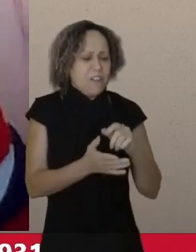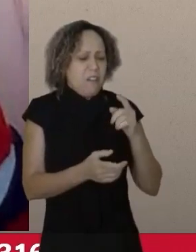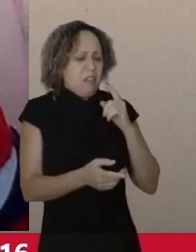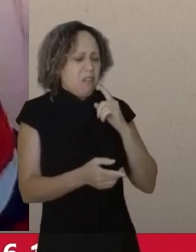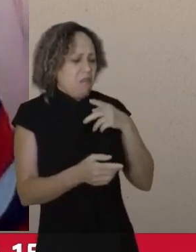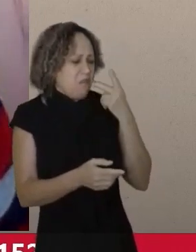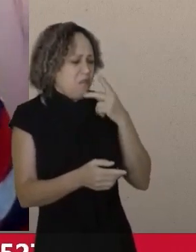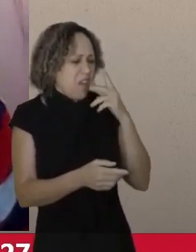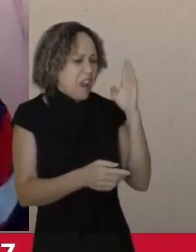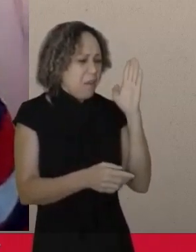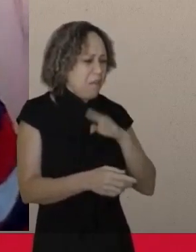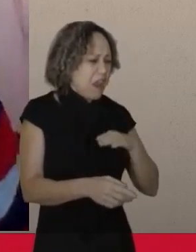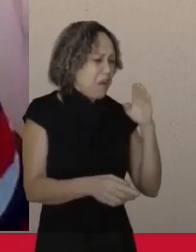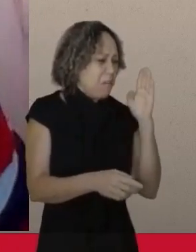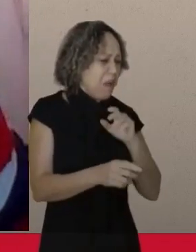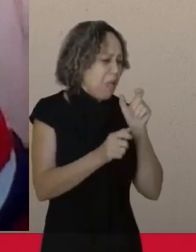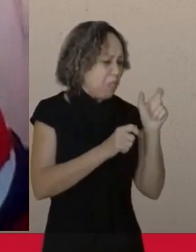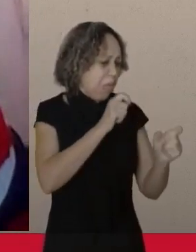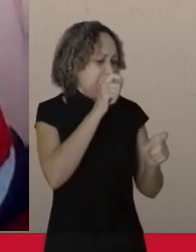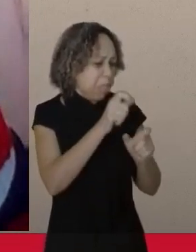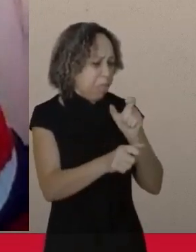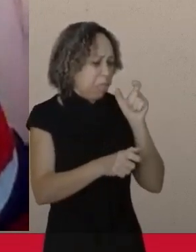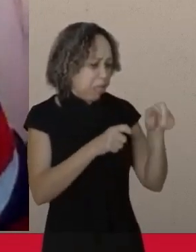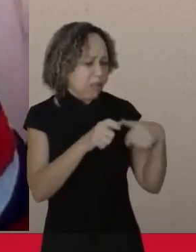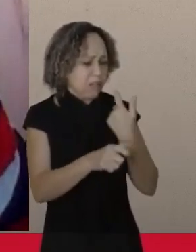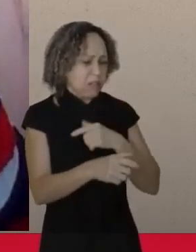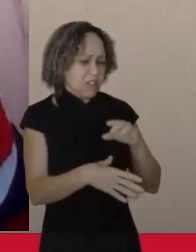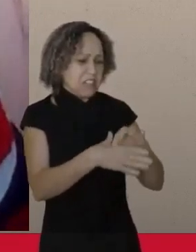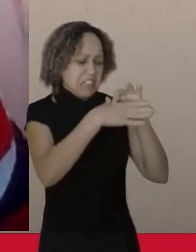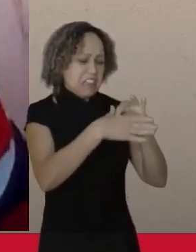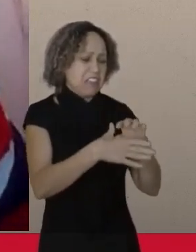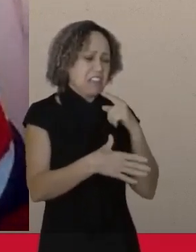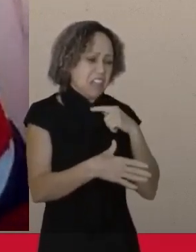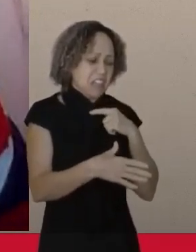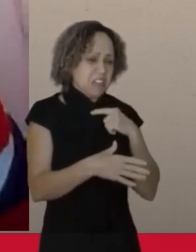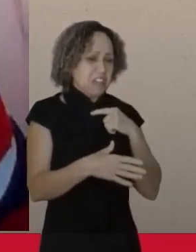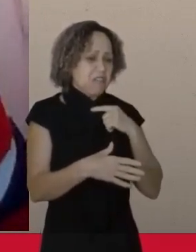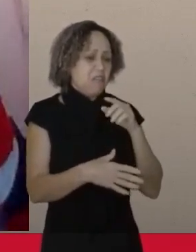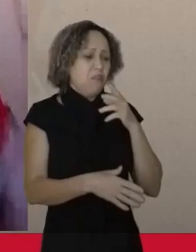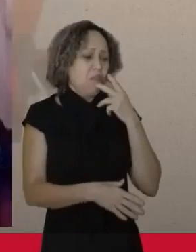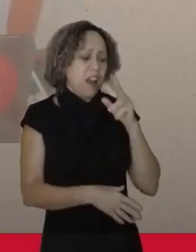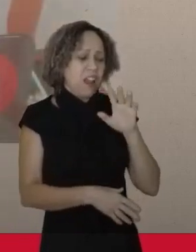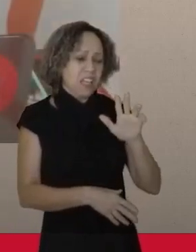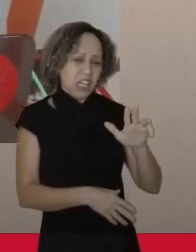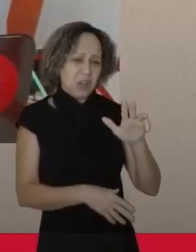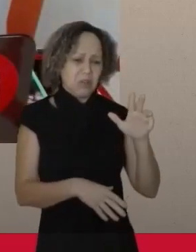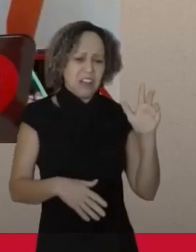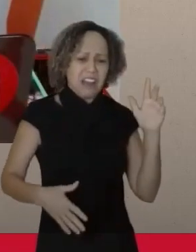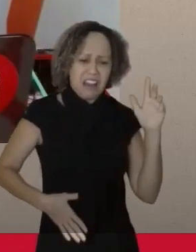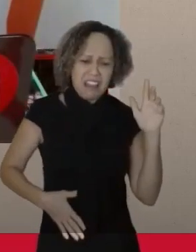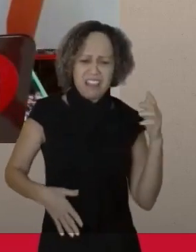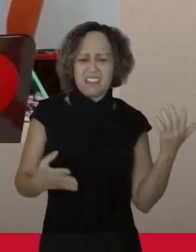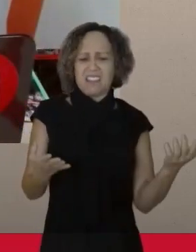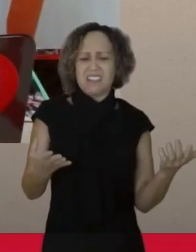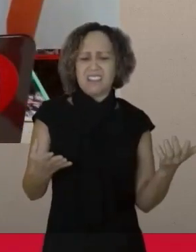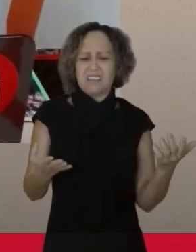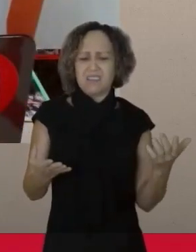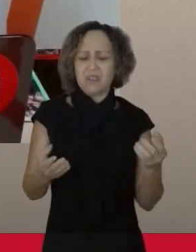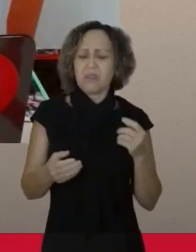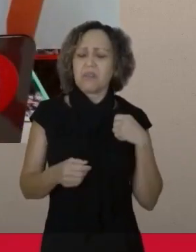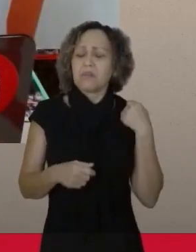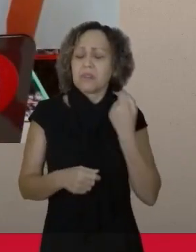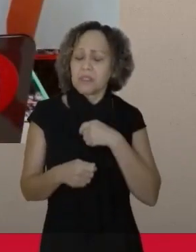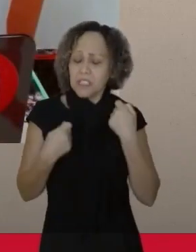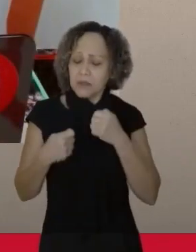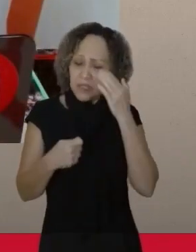grandes líderes, acusar o nosso partido de formação de quadrilha, falar que Lula era ladrão, precisa entender por que é que tem jovens dentro do